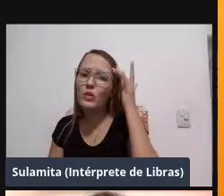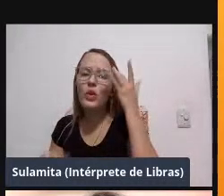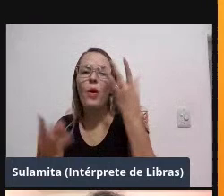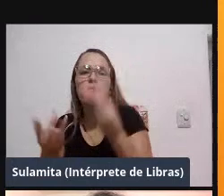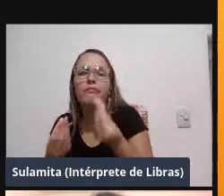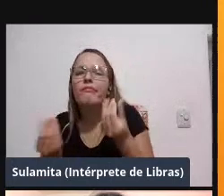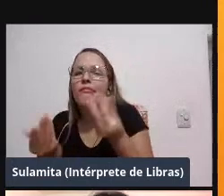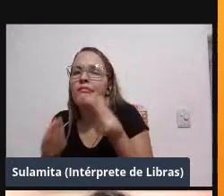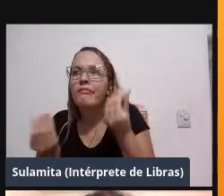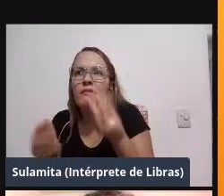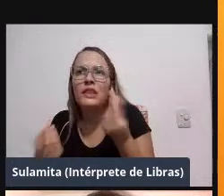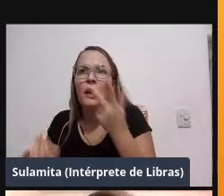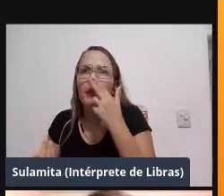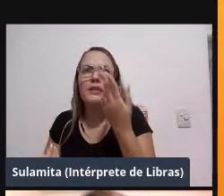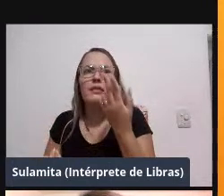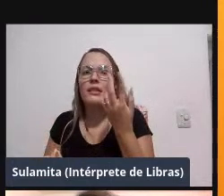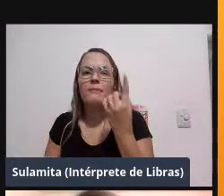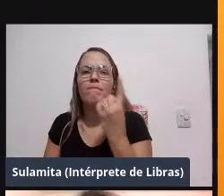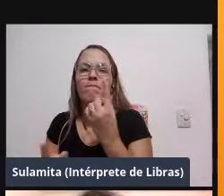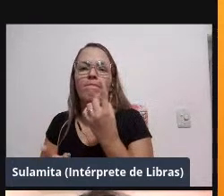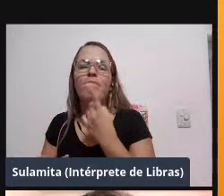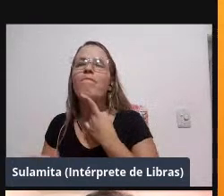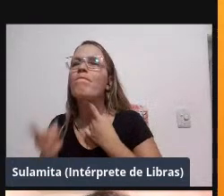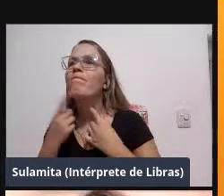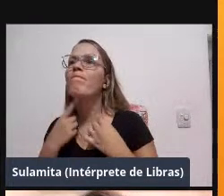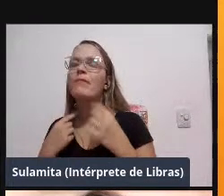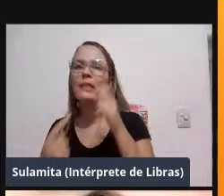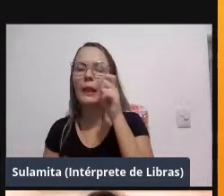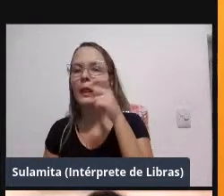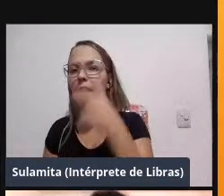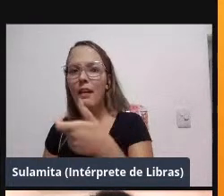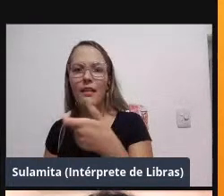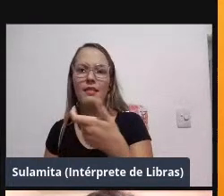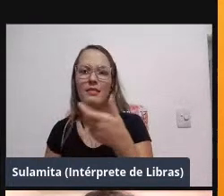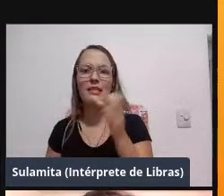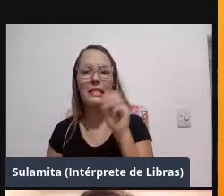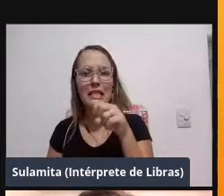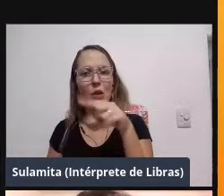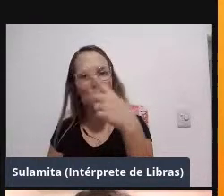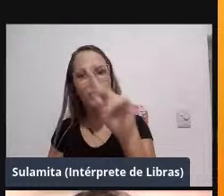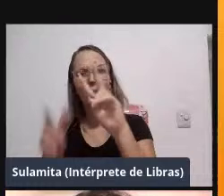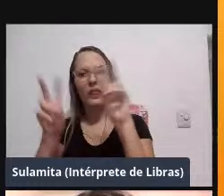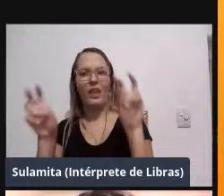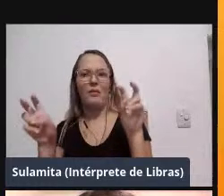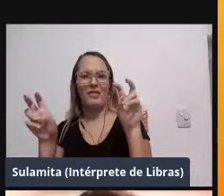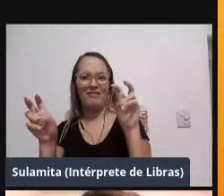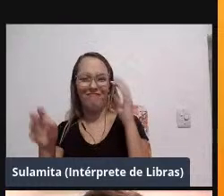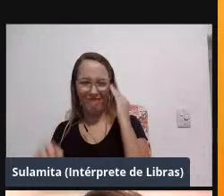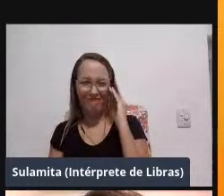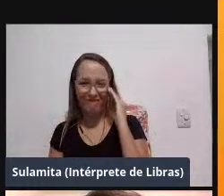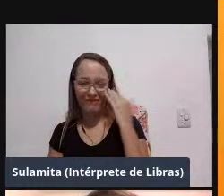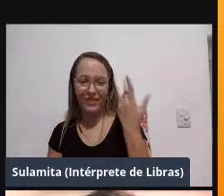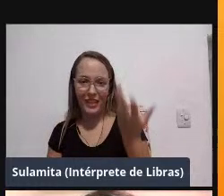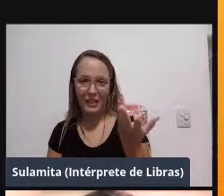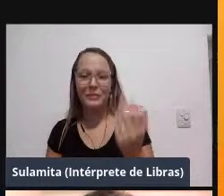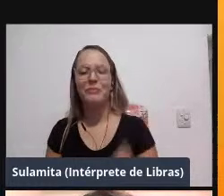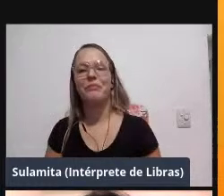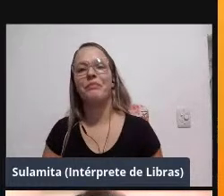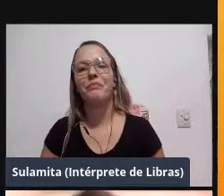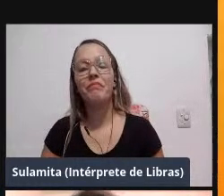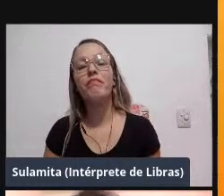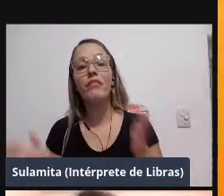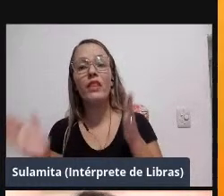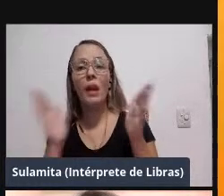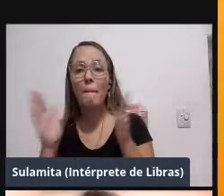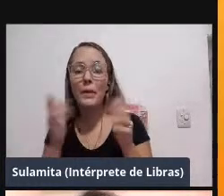interesse na sua, no seu período, né, na sua provocação, na sua questão. Nesse período de doutorado, eu